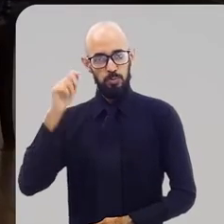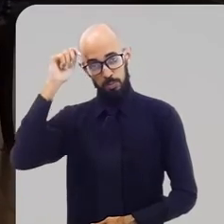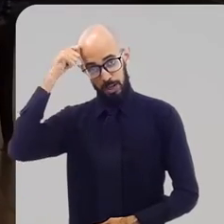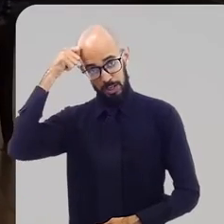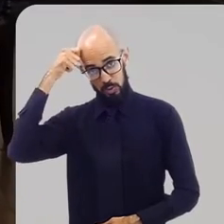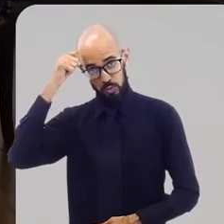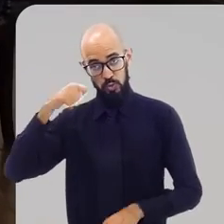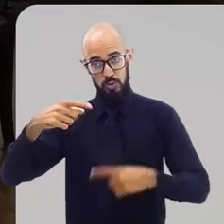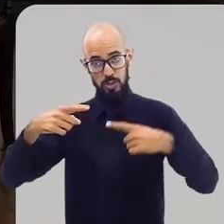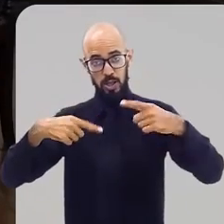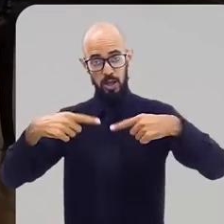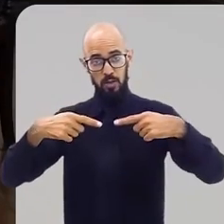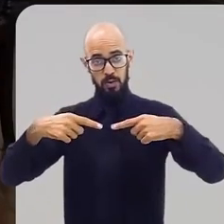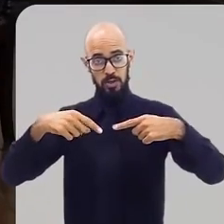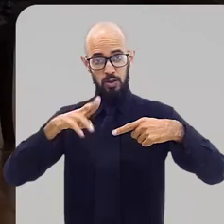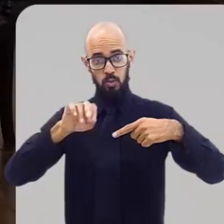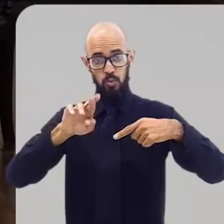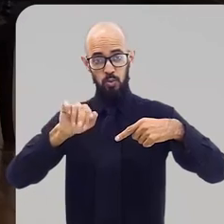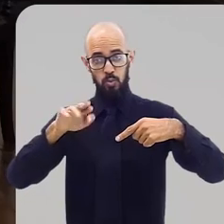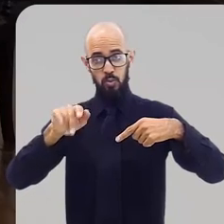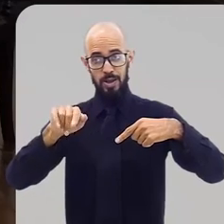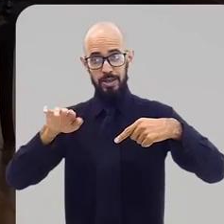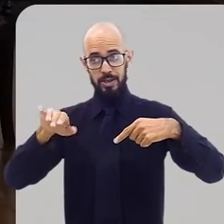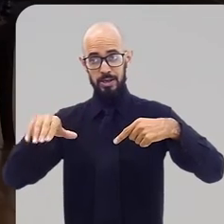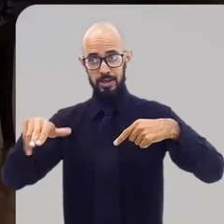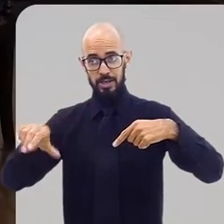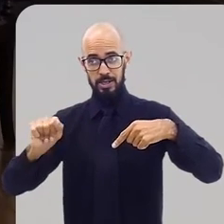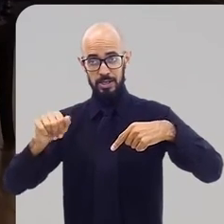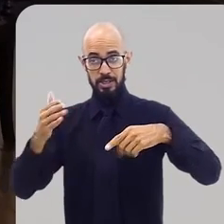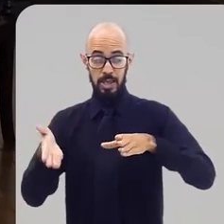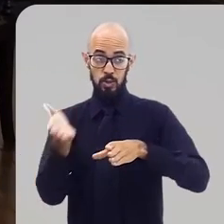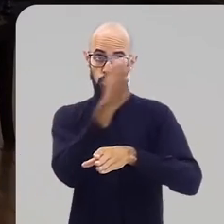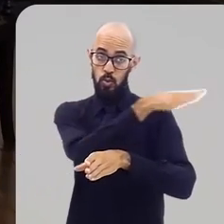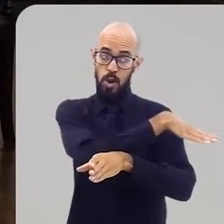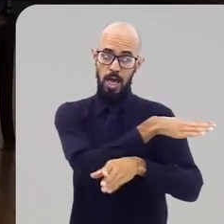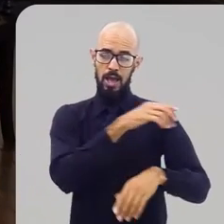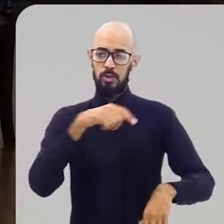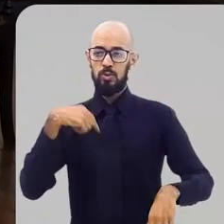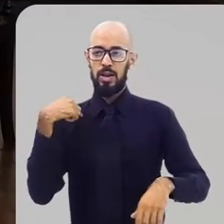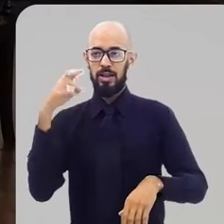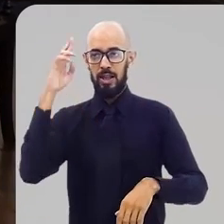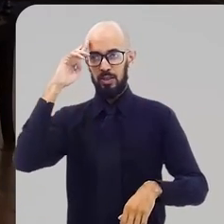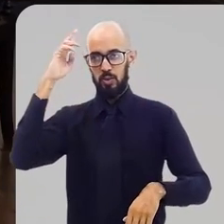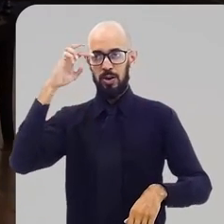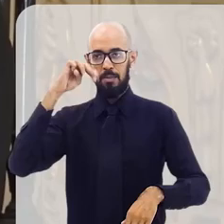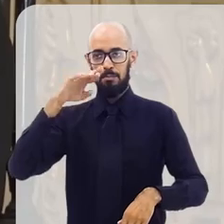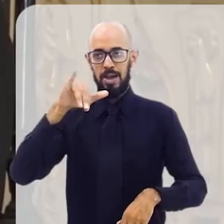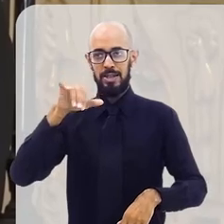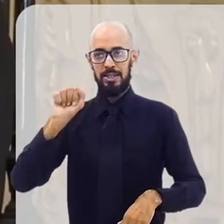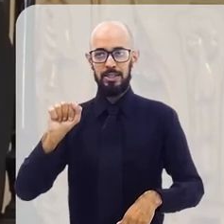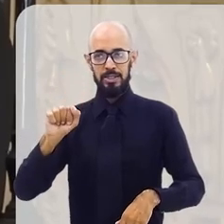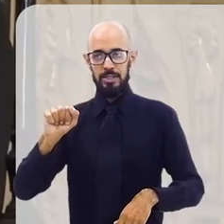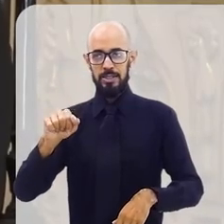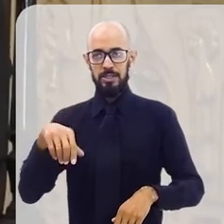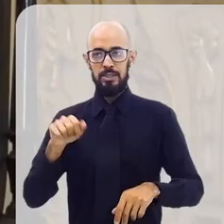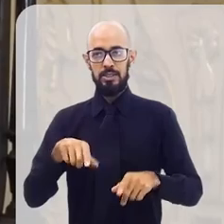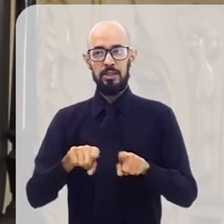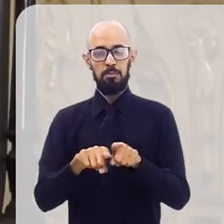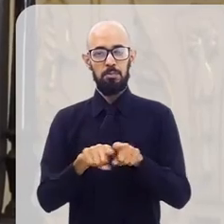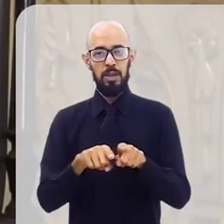eu era o com se tornou residência da Dona Maria primeira né a rainha de Portugal